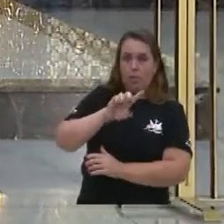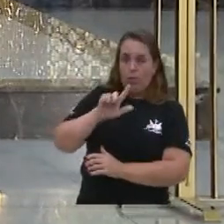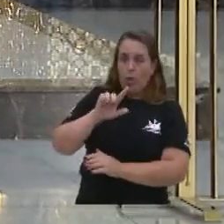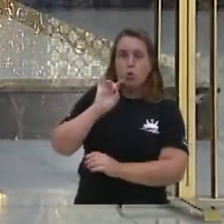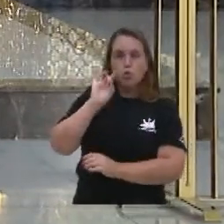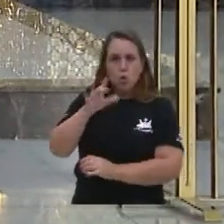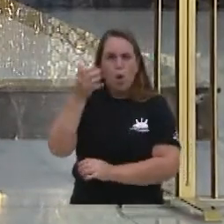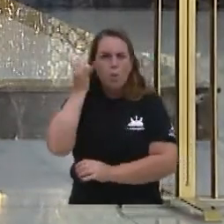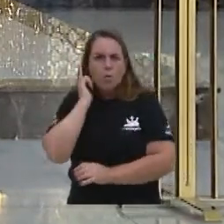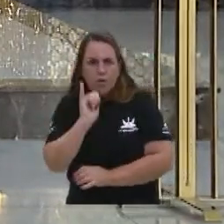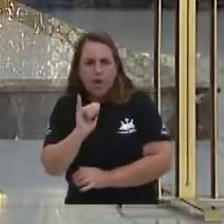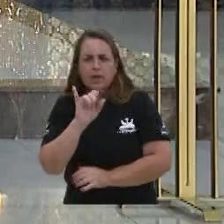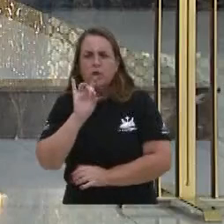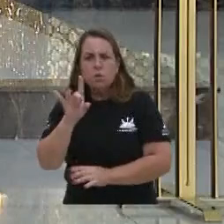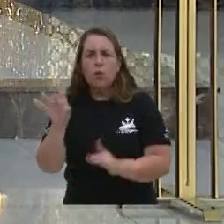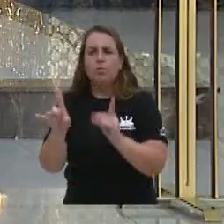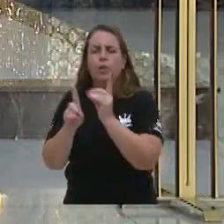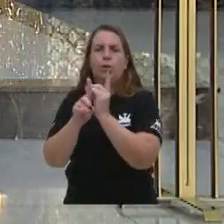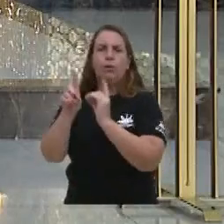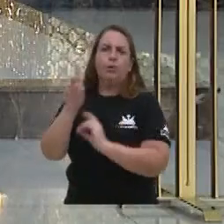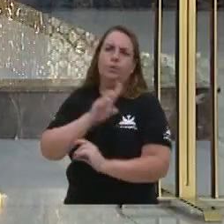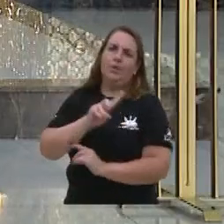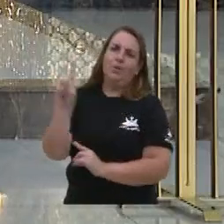escutou quando ele encontrou Deus.